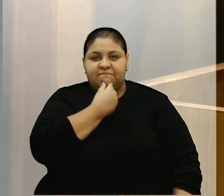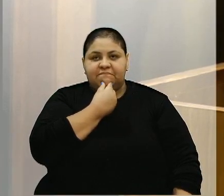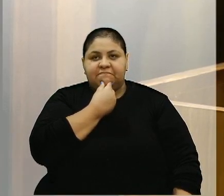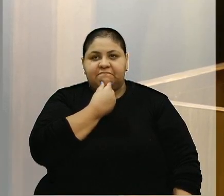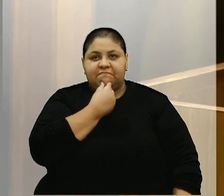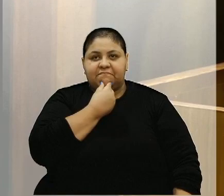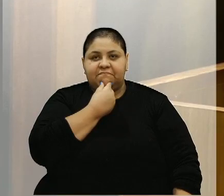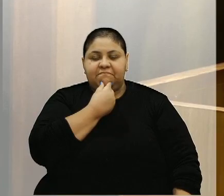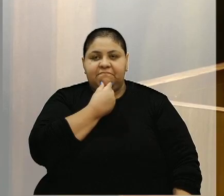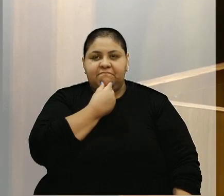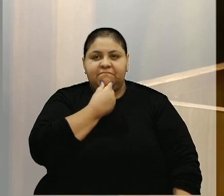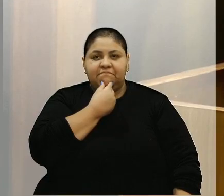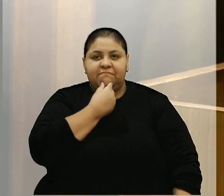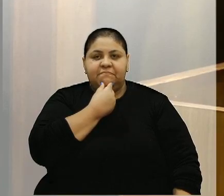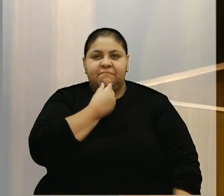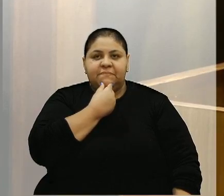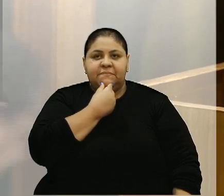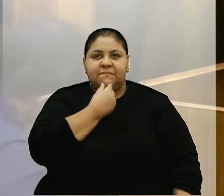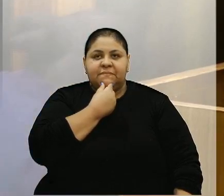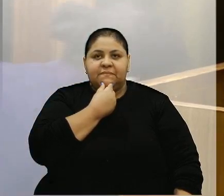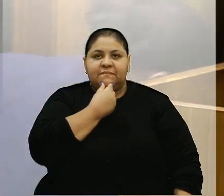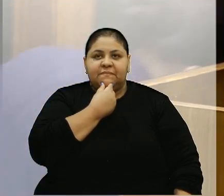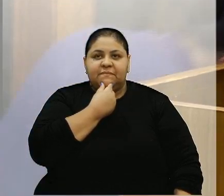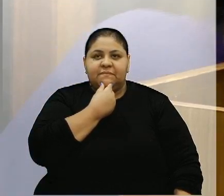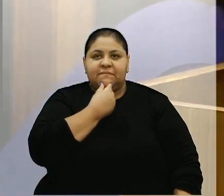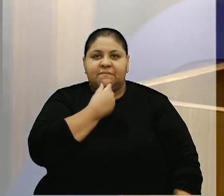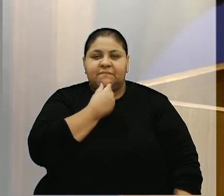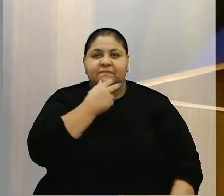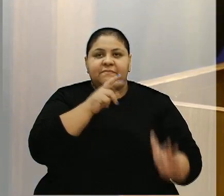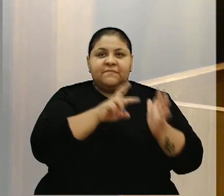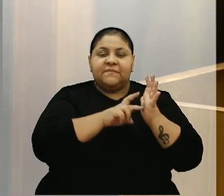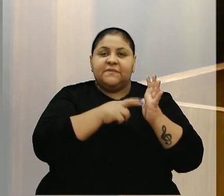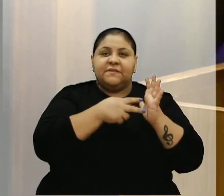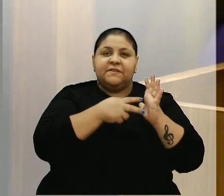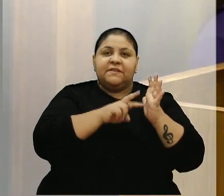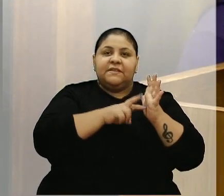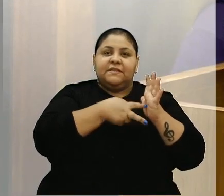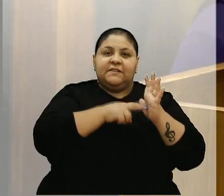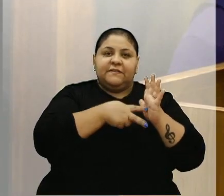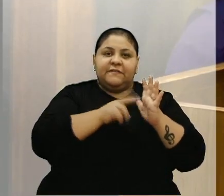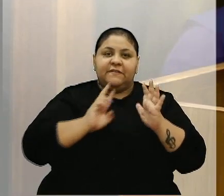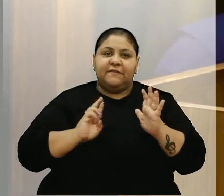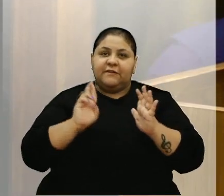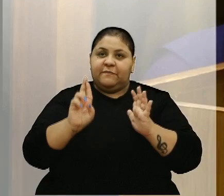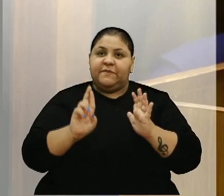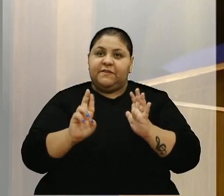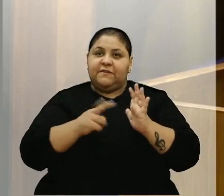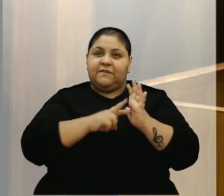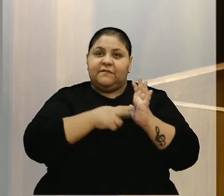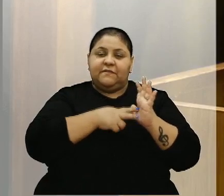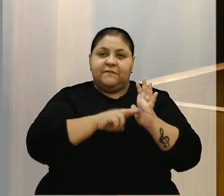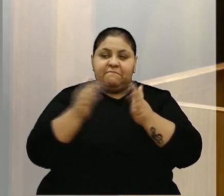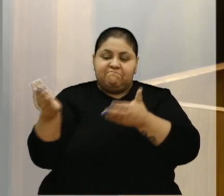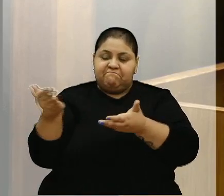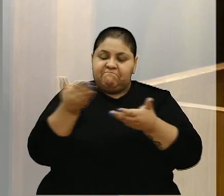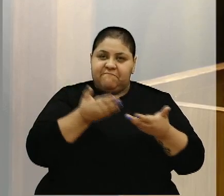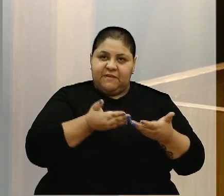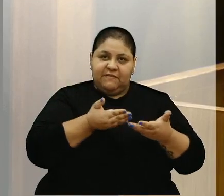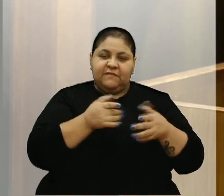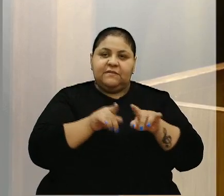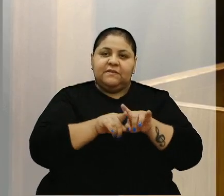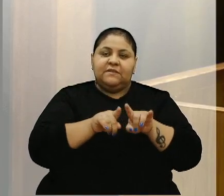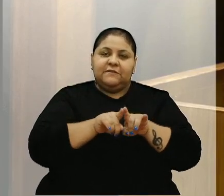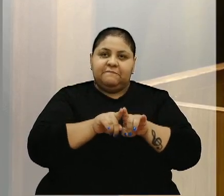vereadores, a chapa 2 do sindicato que está aqui representando também o sindicato hoje, sejam bem-vindos.